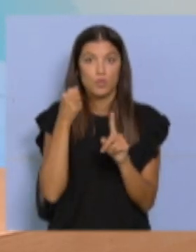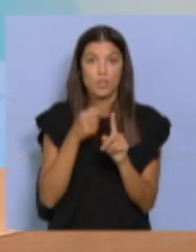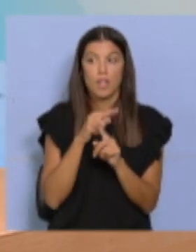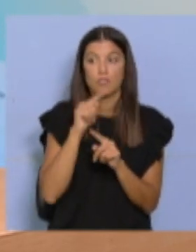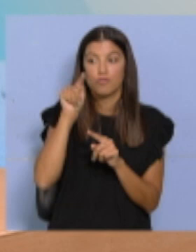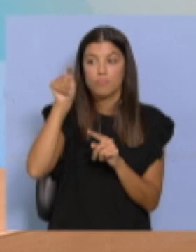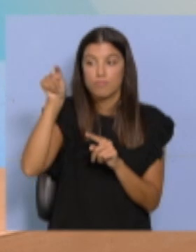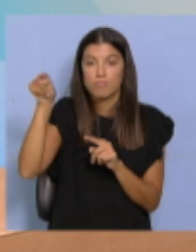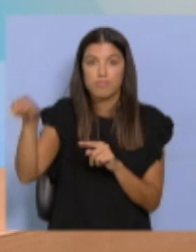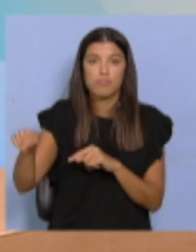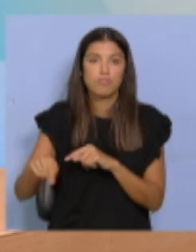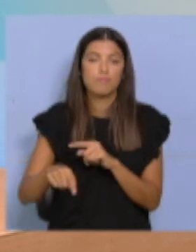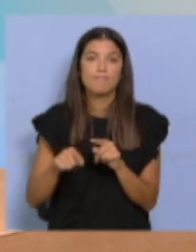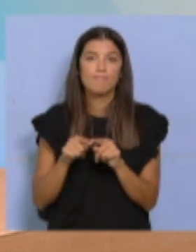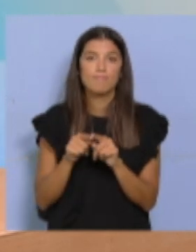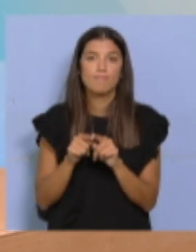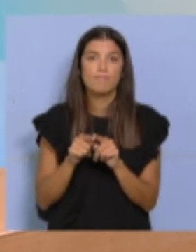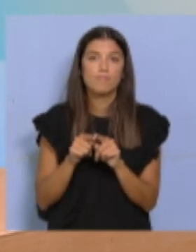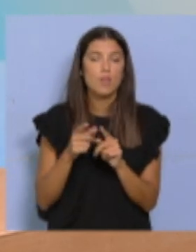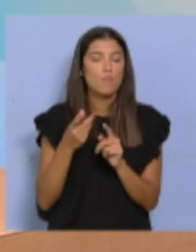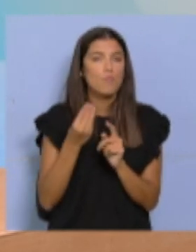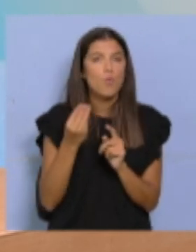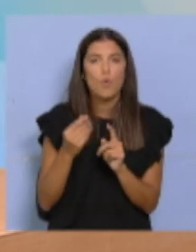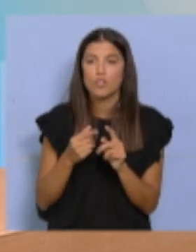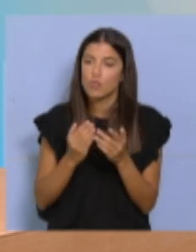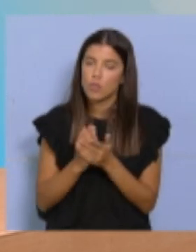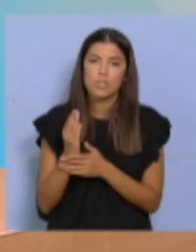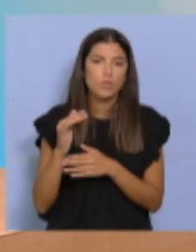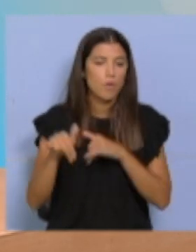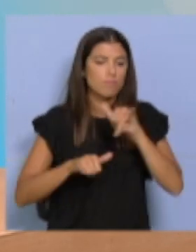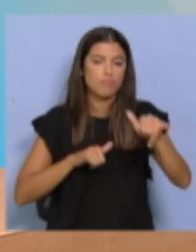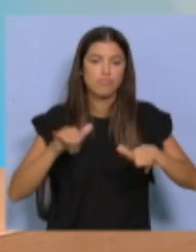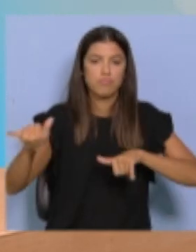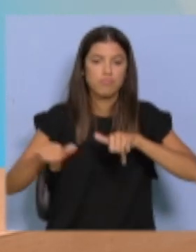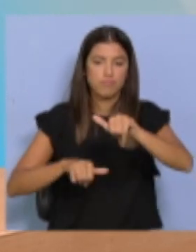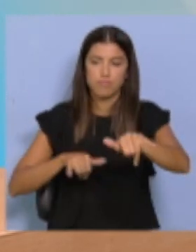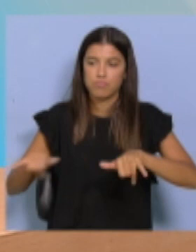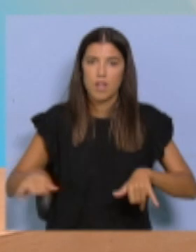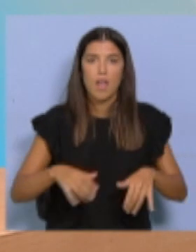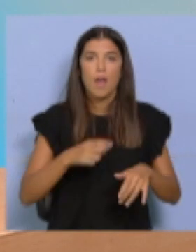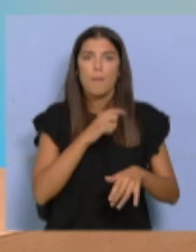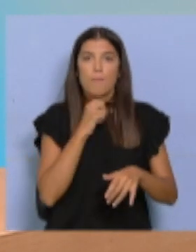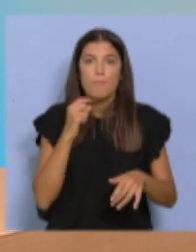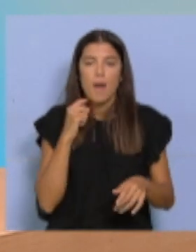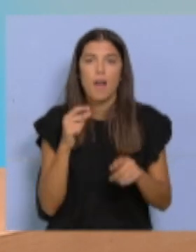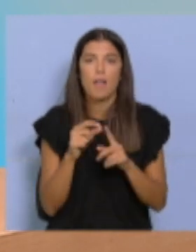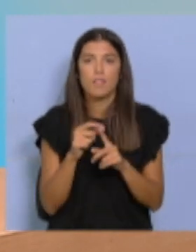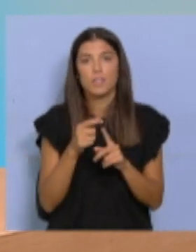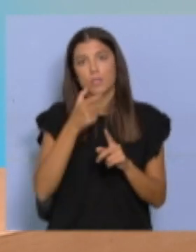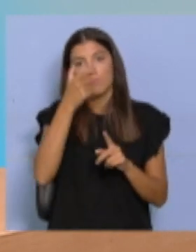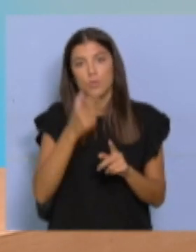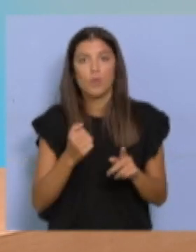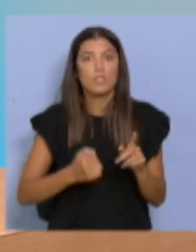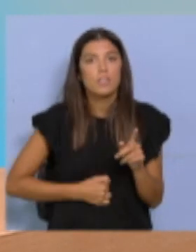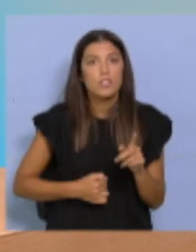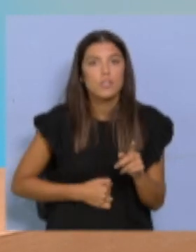que teve tantos missionários que partiram e continuam a partir, padres, irmãos, leigos, que continuam a partir, é realmente um sinal